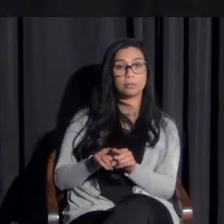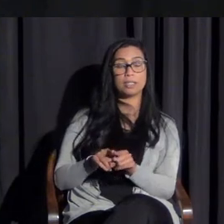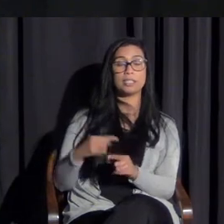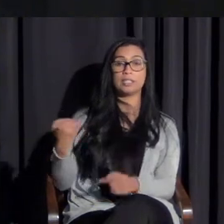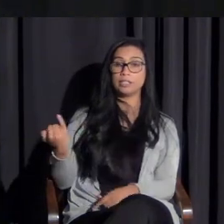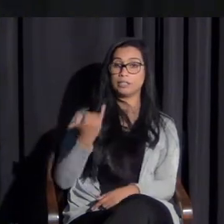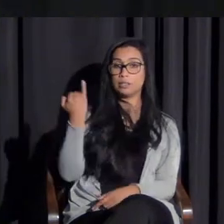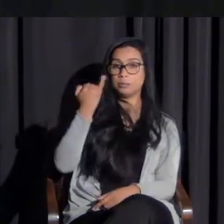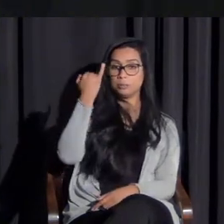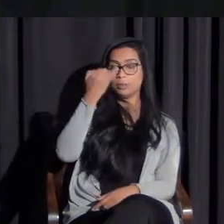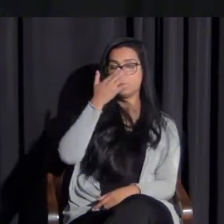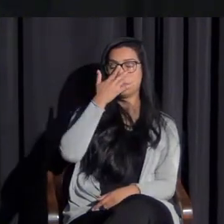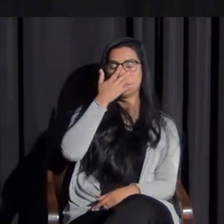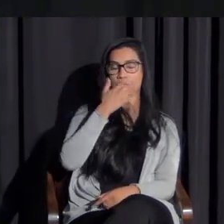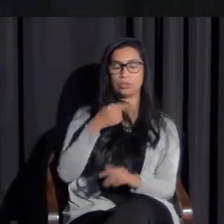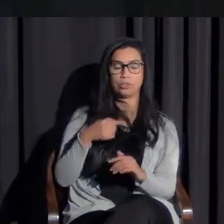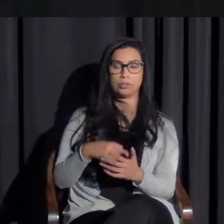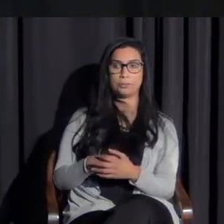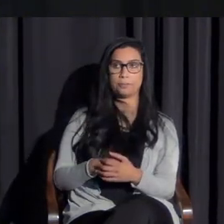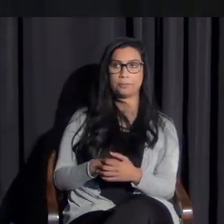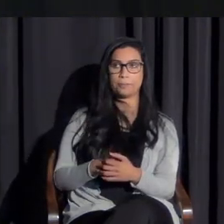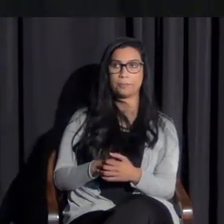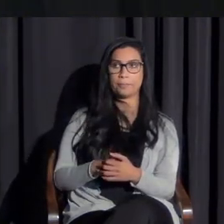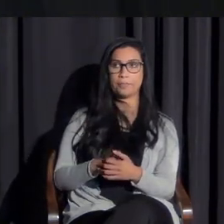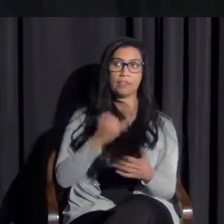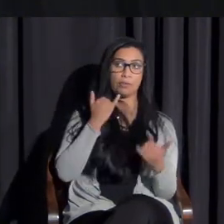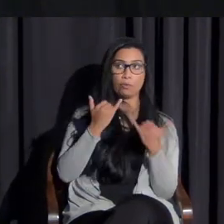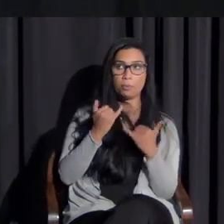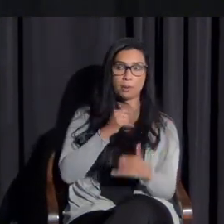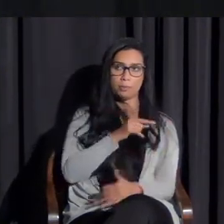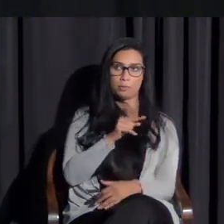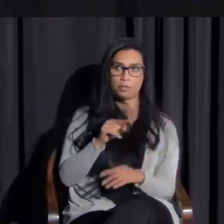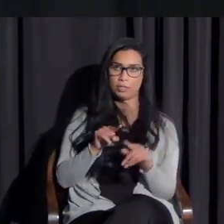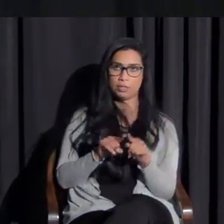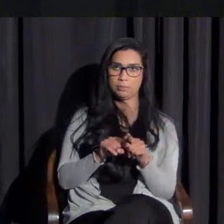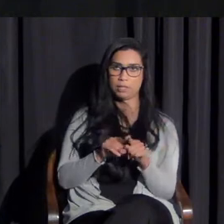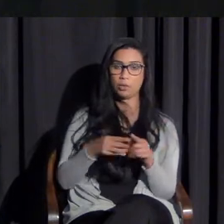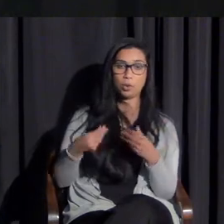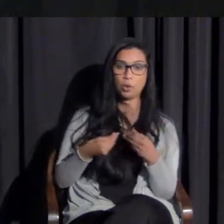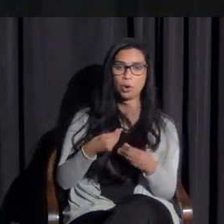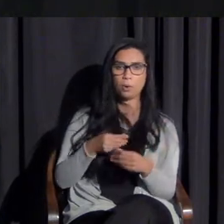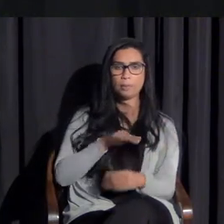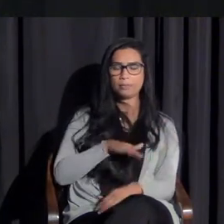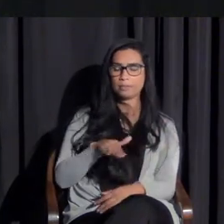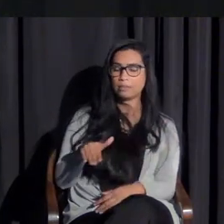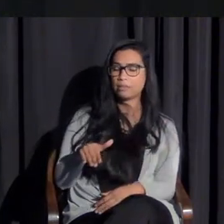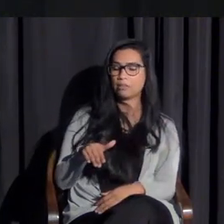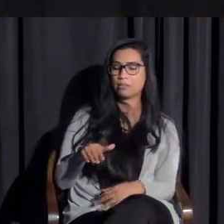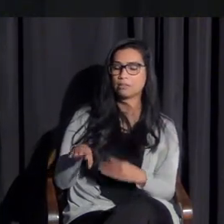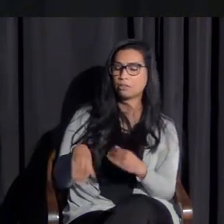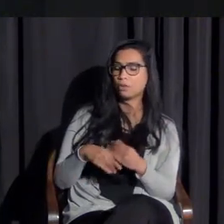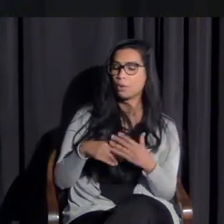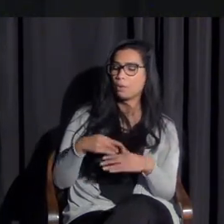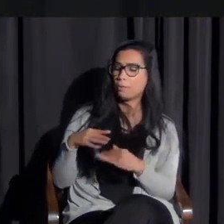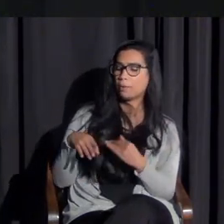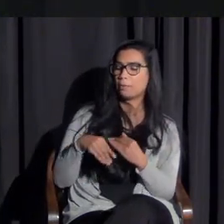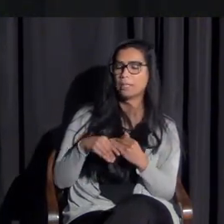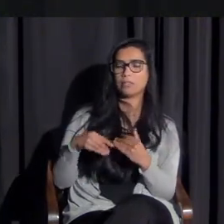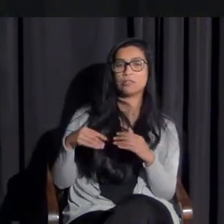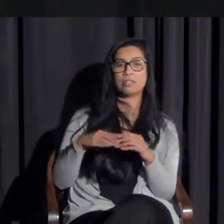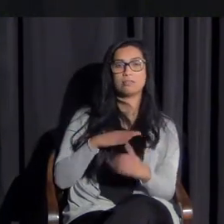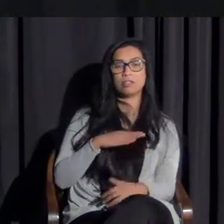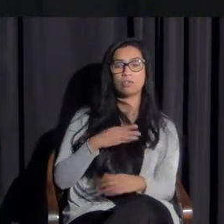pena destacar também nessa relação das crianças como esse elemento de construção e composição da nossa cidade, todas